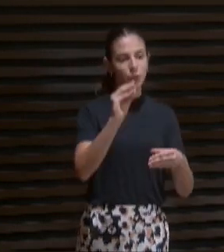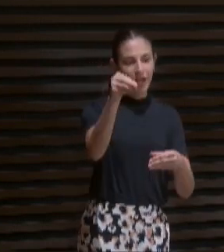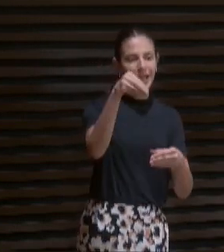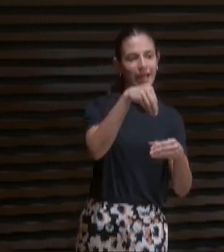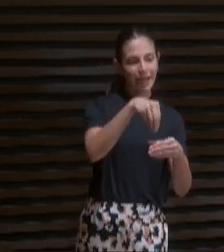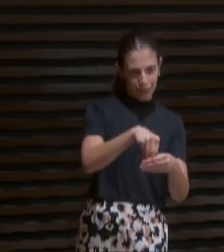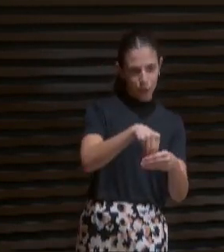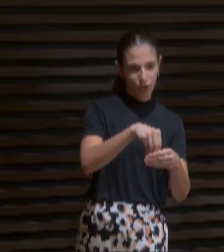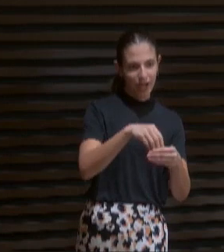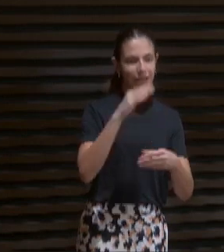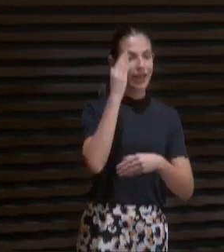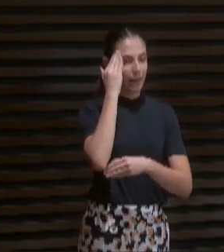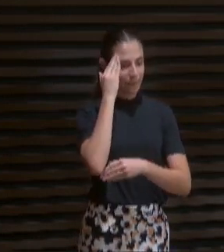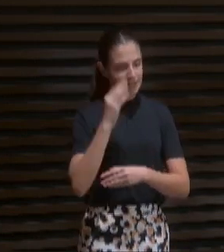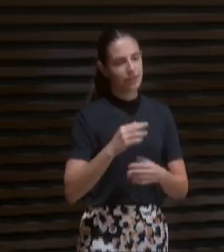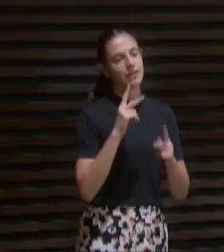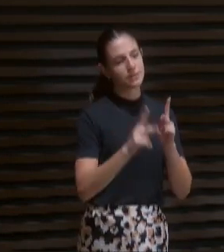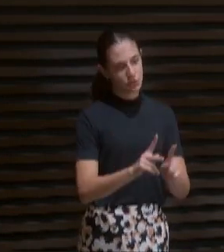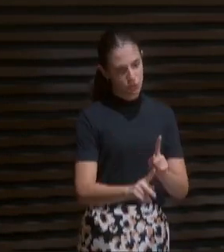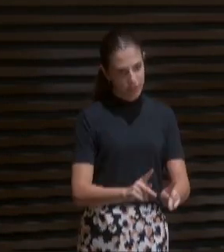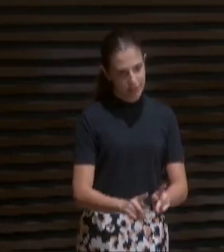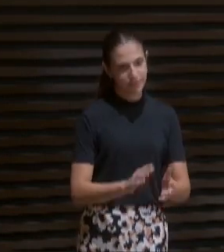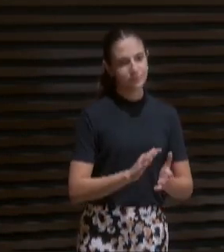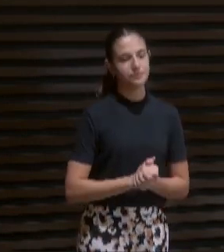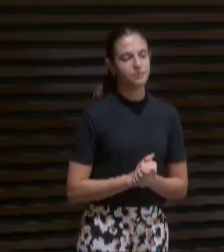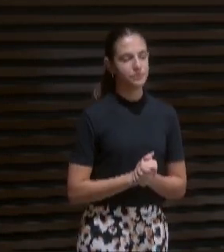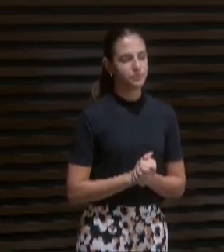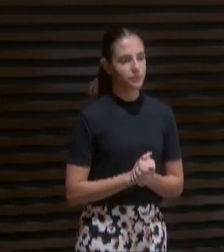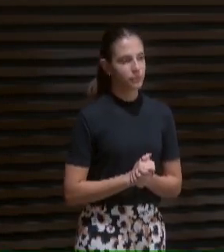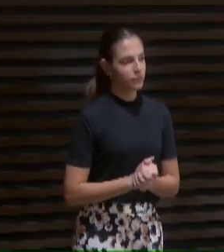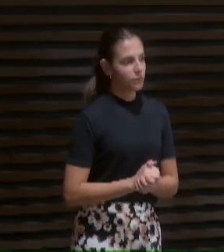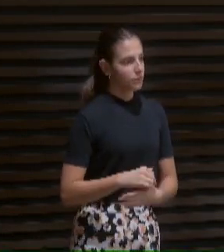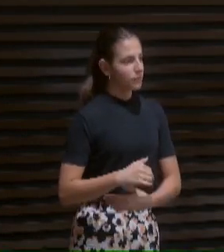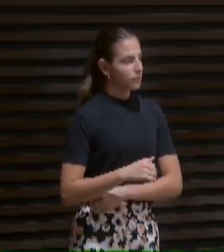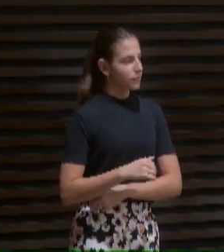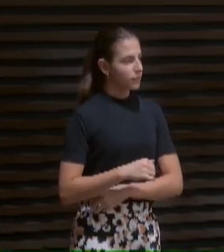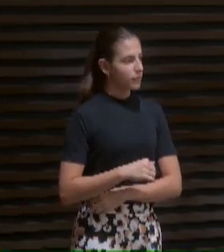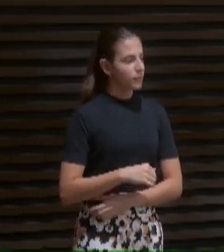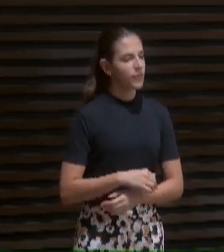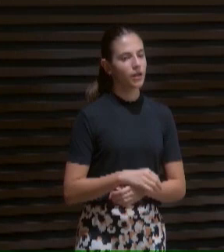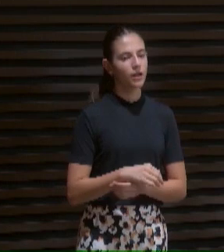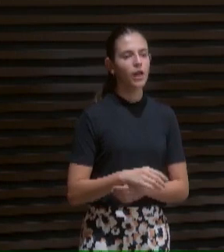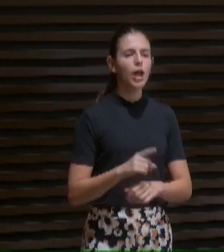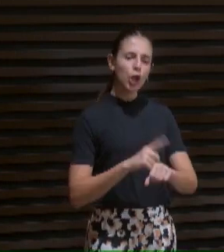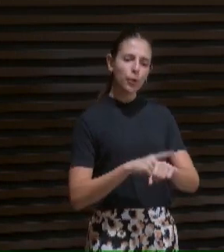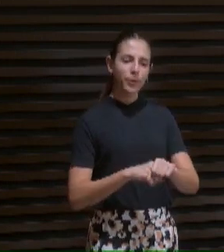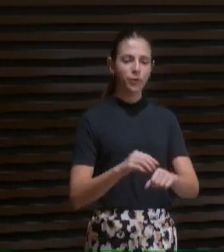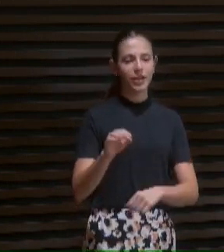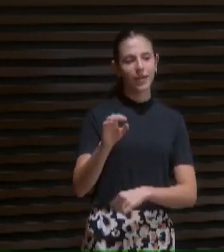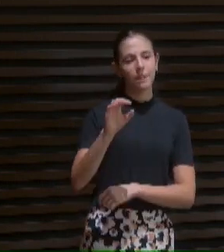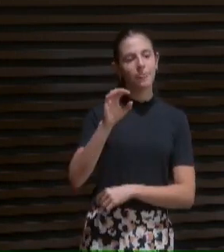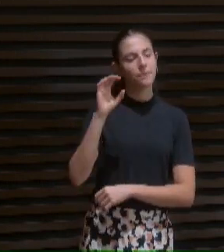E eu sempre gosto de olhar um pouquinho quando Dona Eva, né? Quando Deus